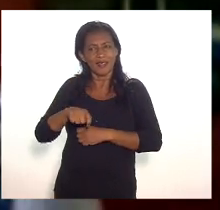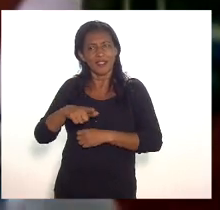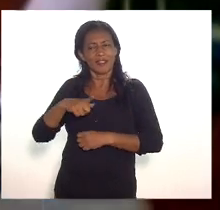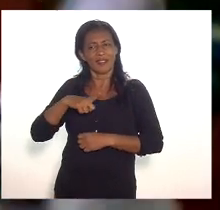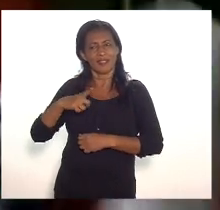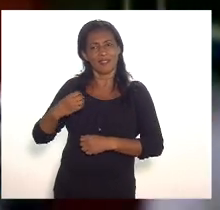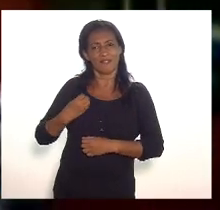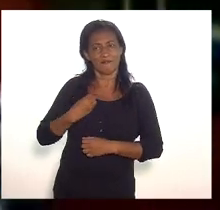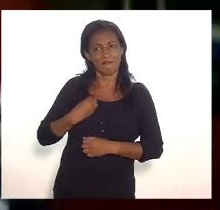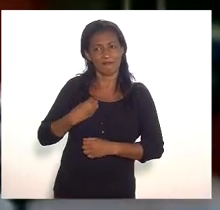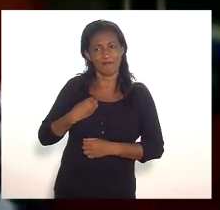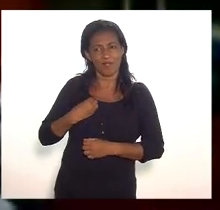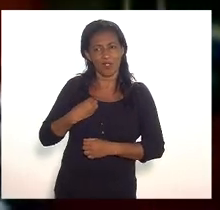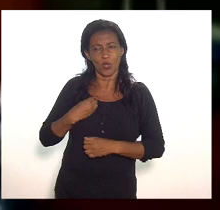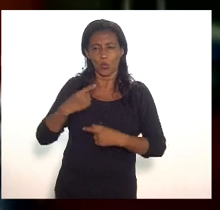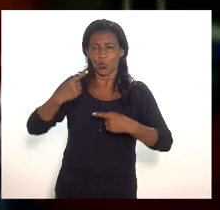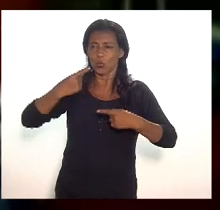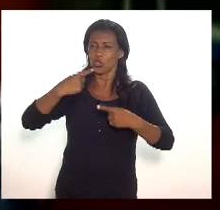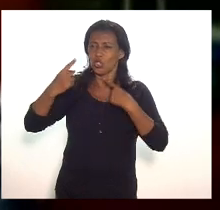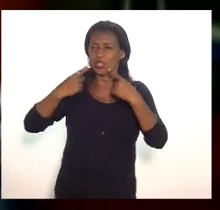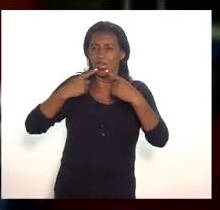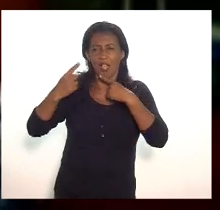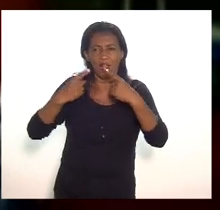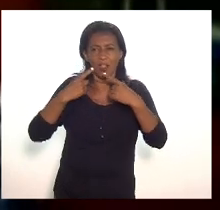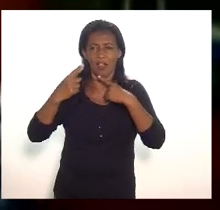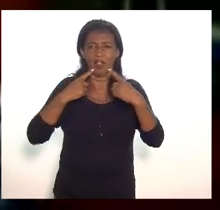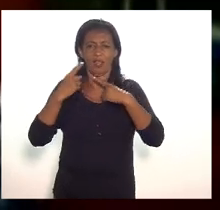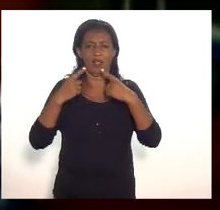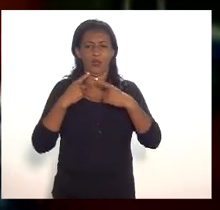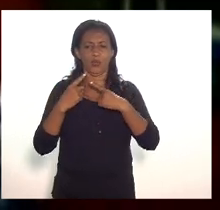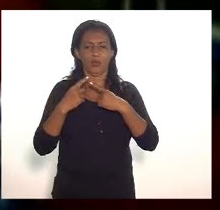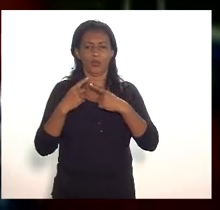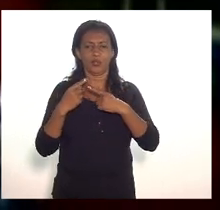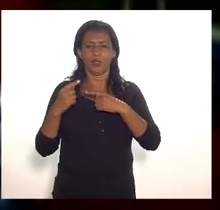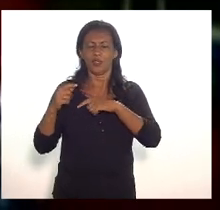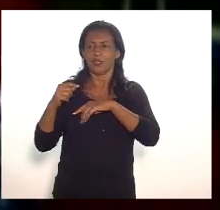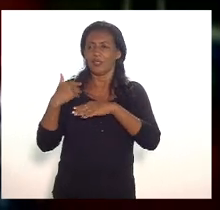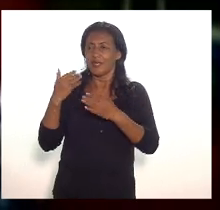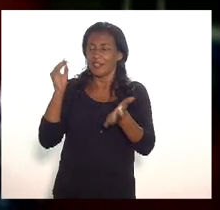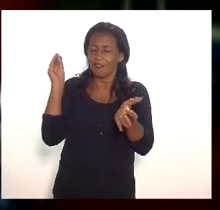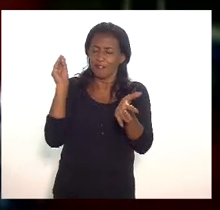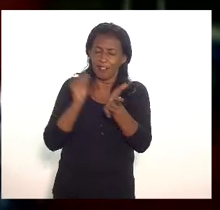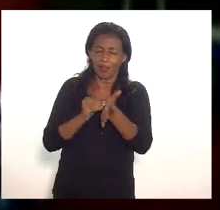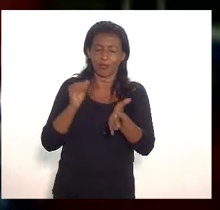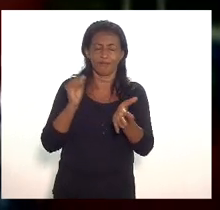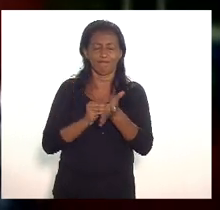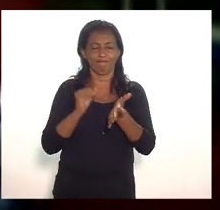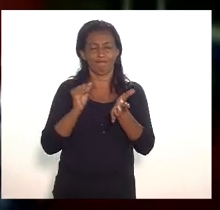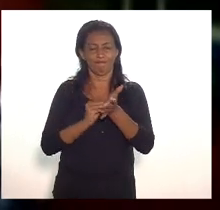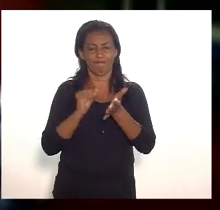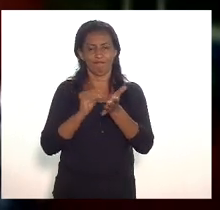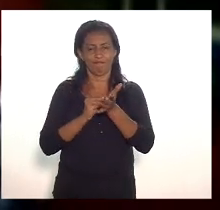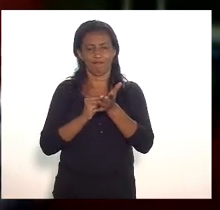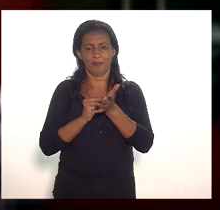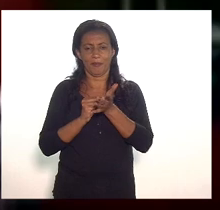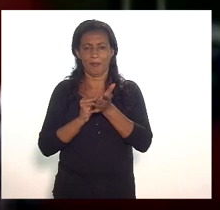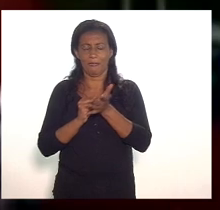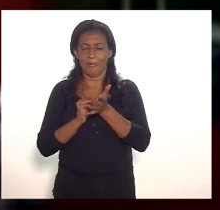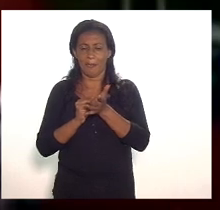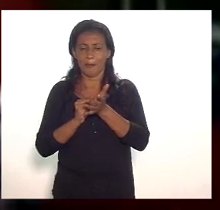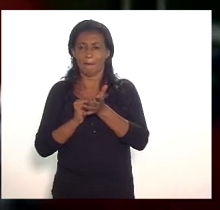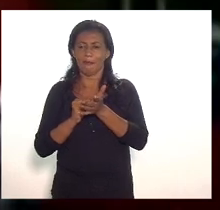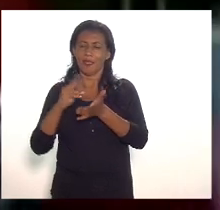existência dos diálogos que fazem tanta falta luta para